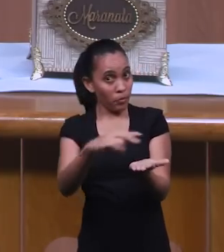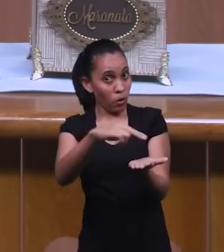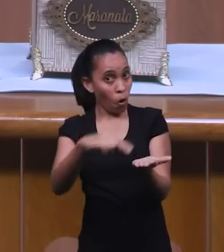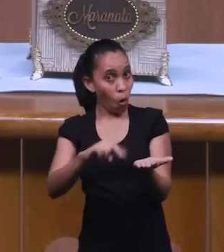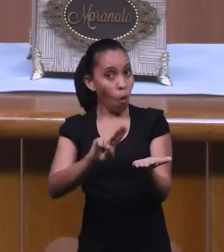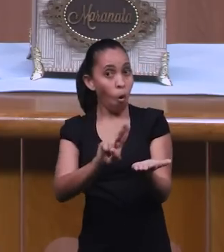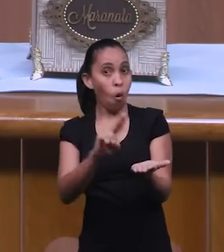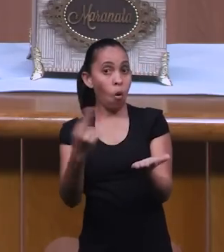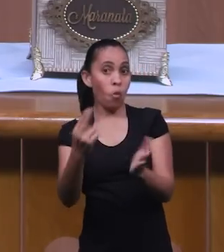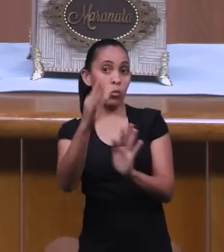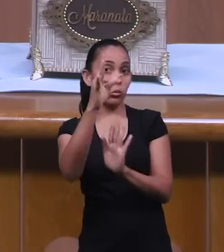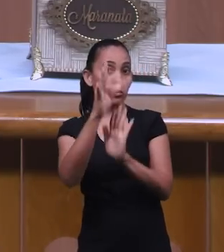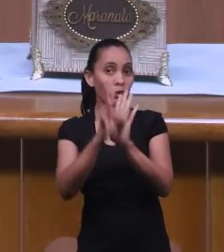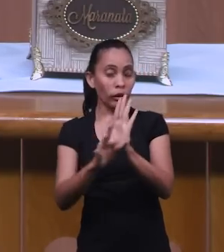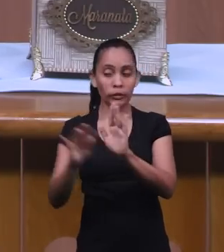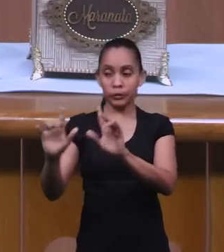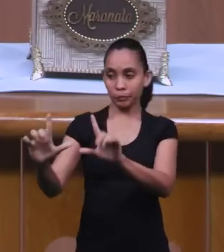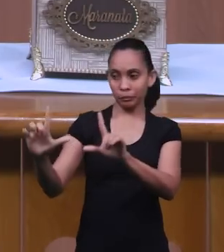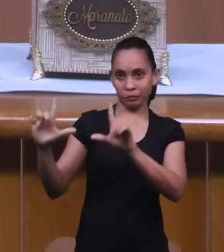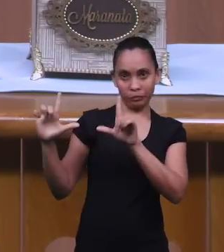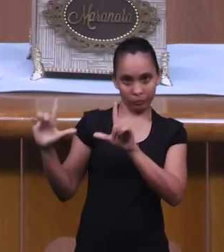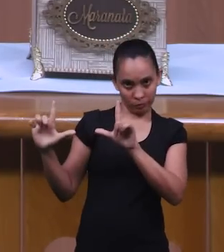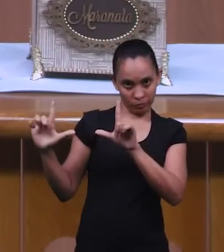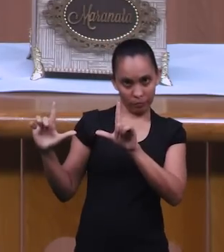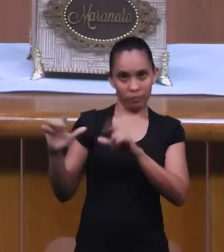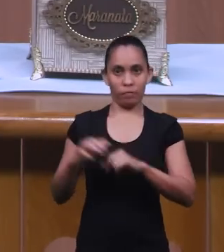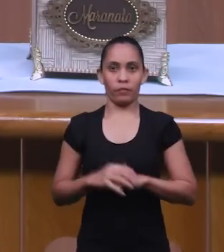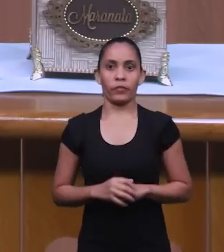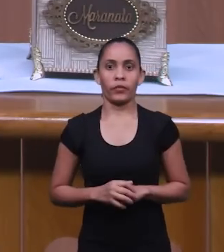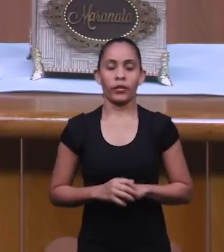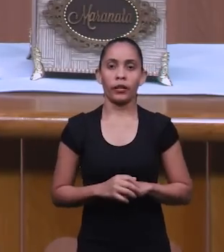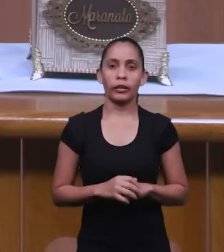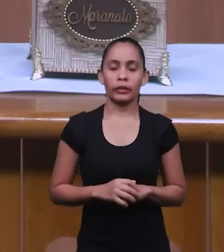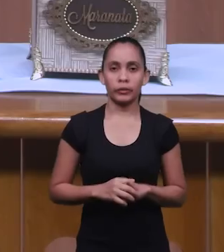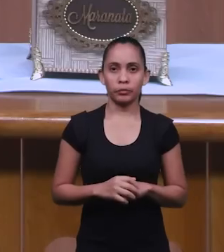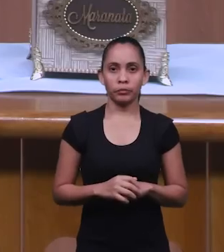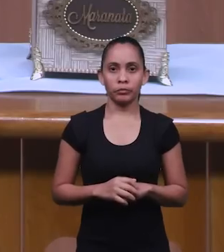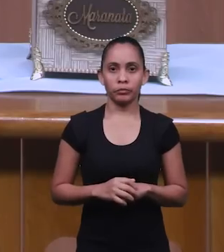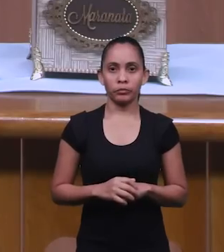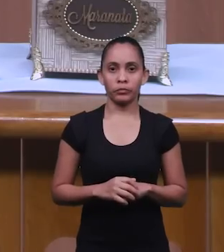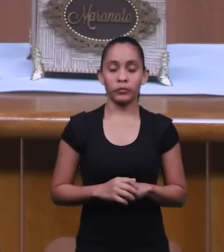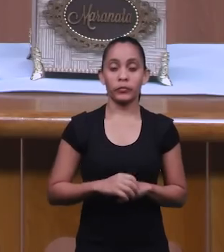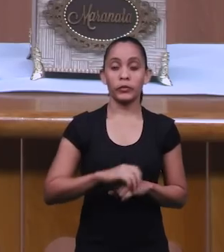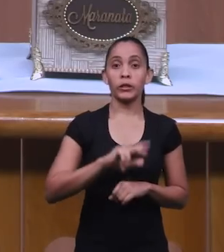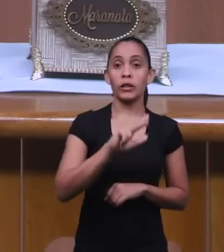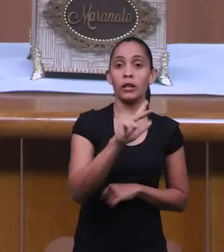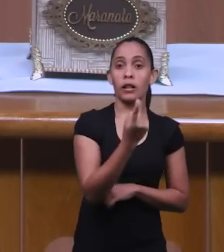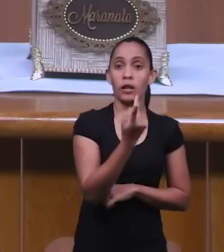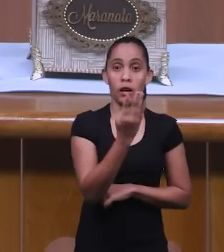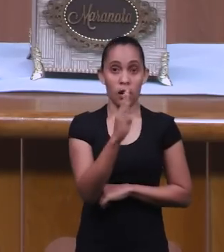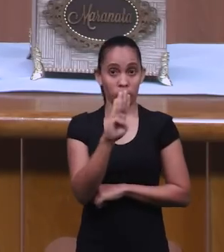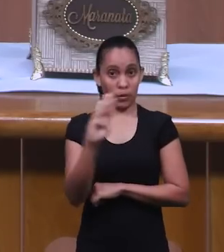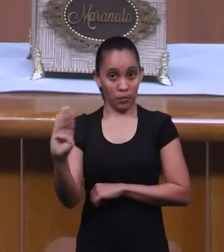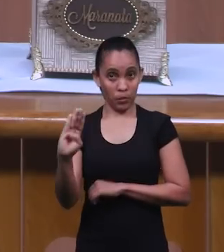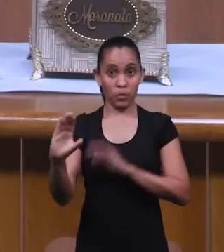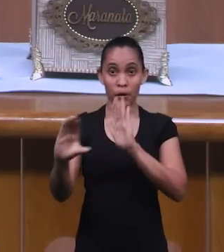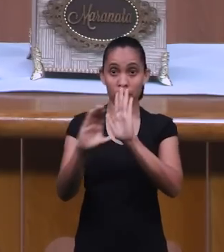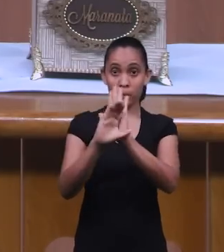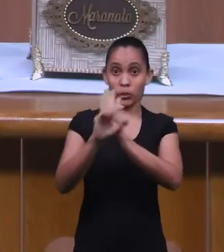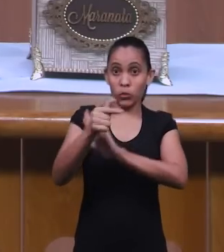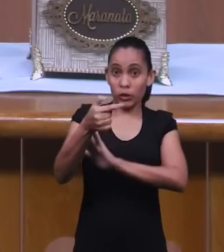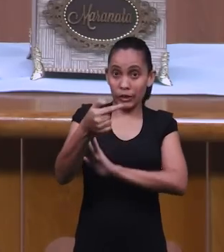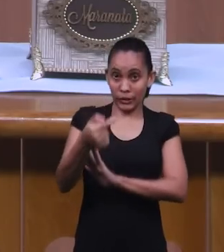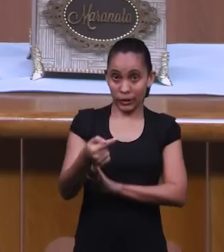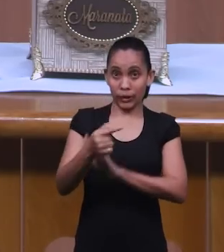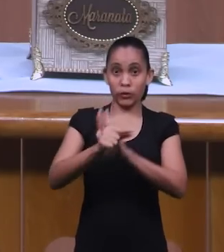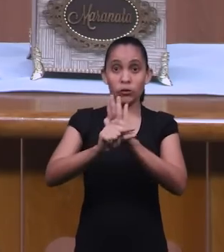no texto que será colocado na tela, que está na carta aos Hebreus, capítulo